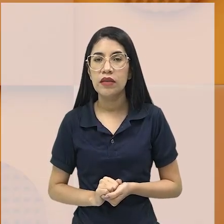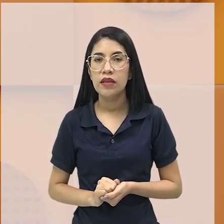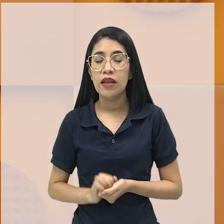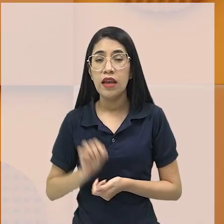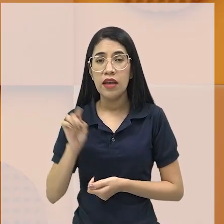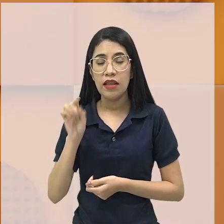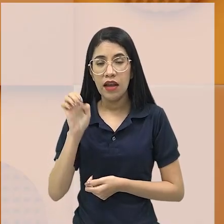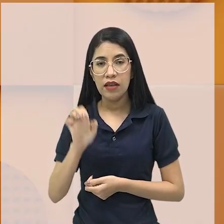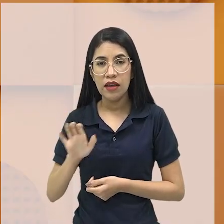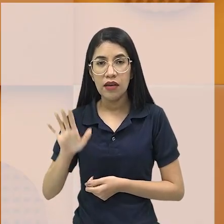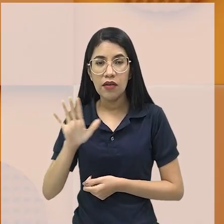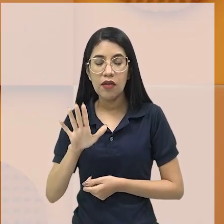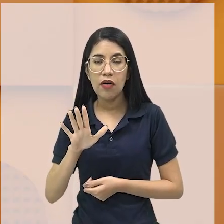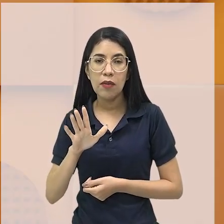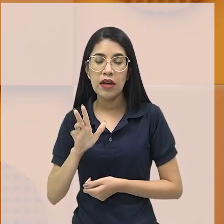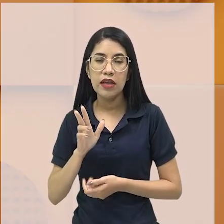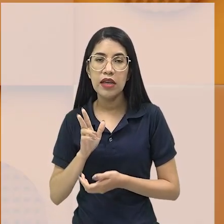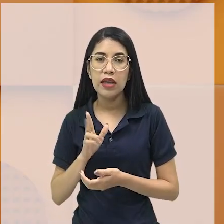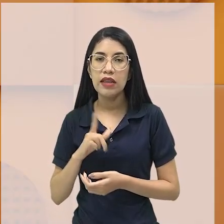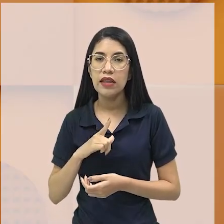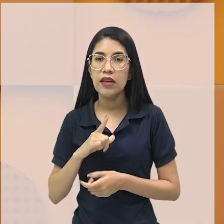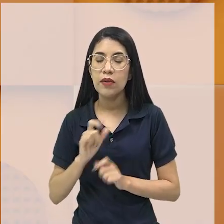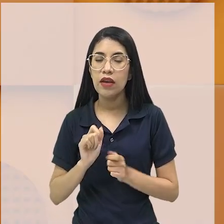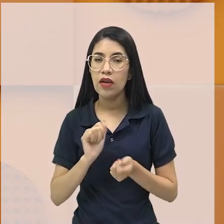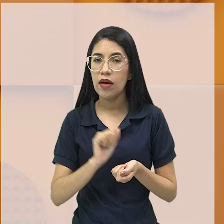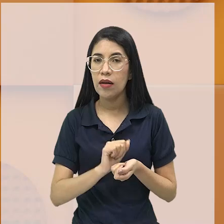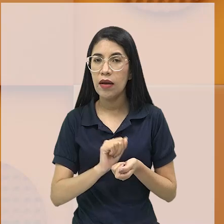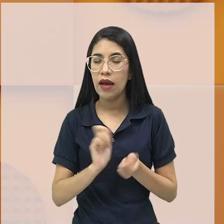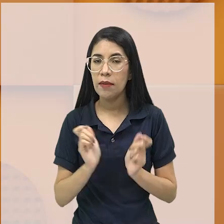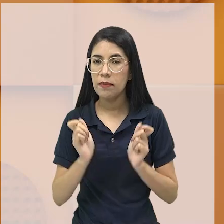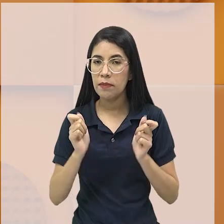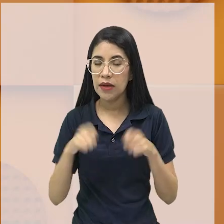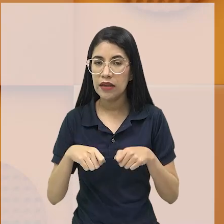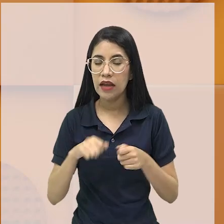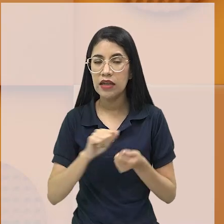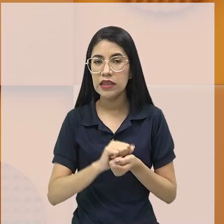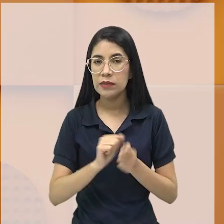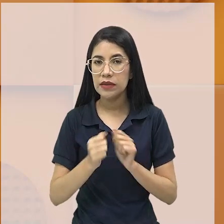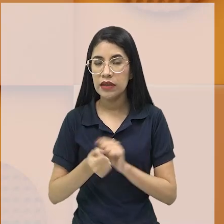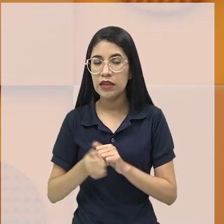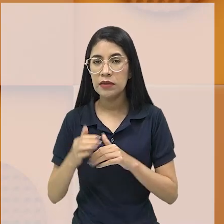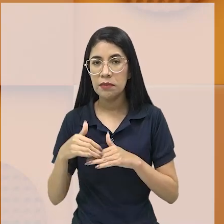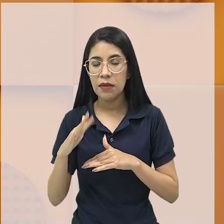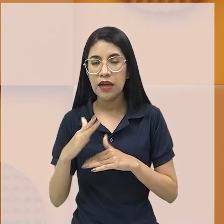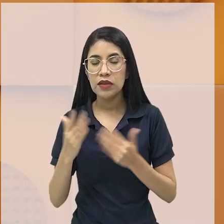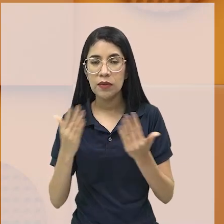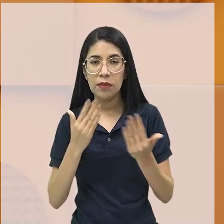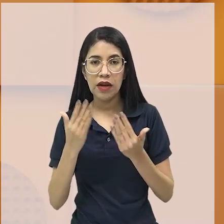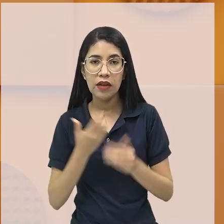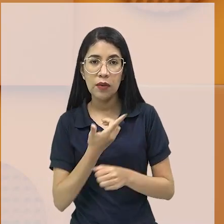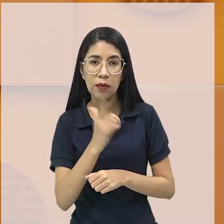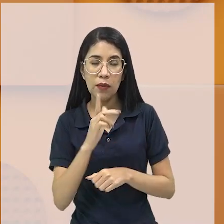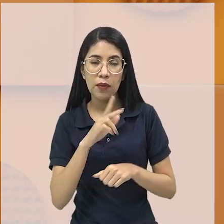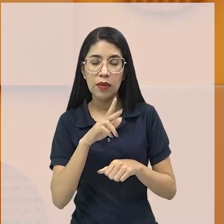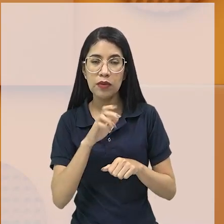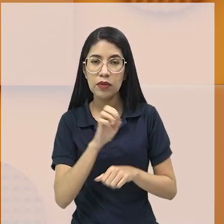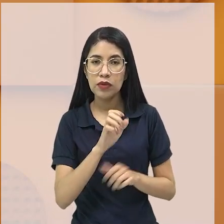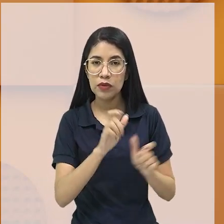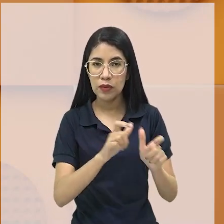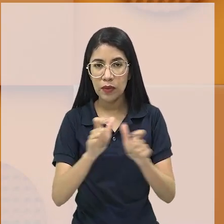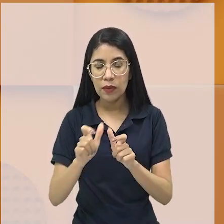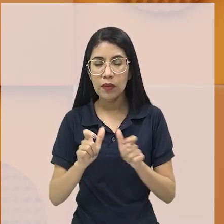ela estava mais apta e mais adaptada diante de outras sociedades, um dos